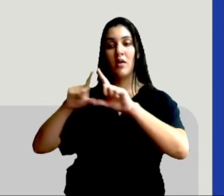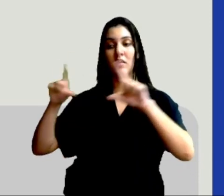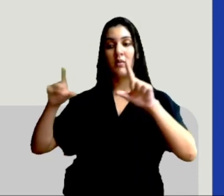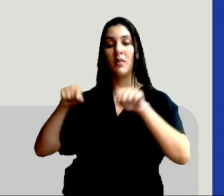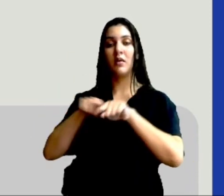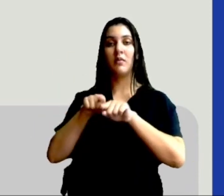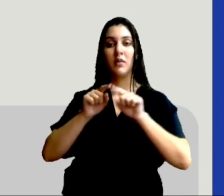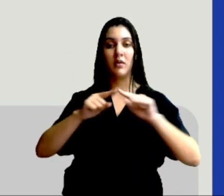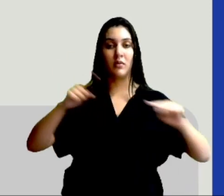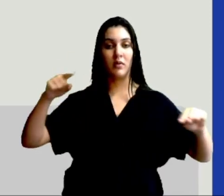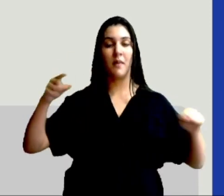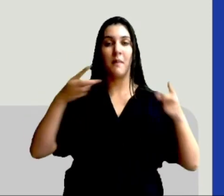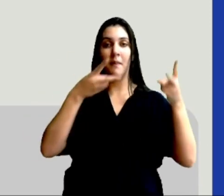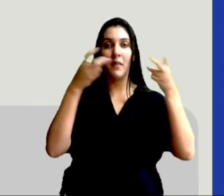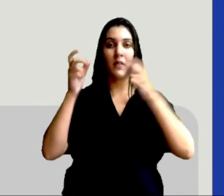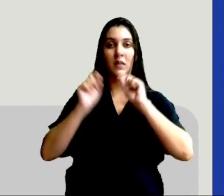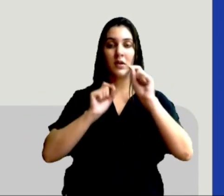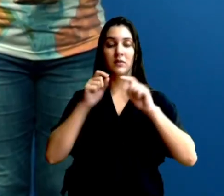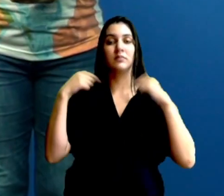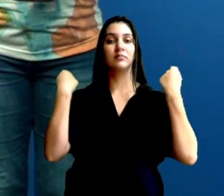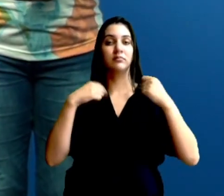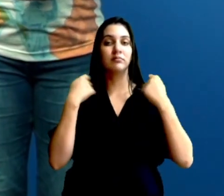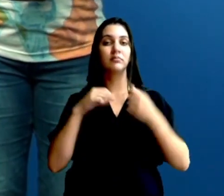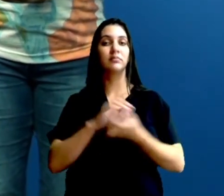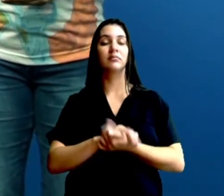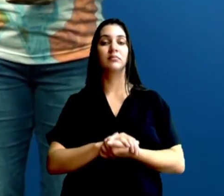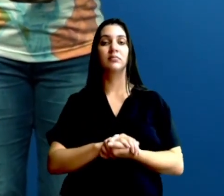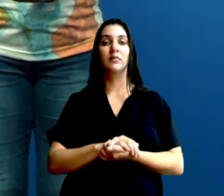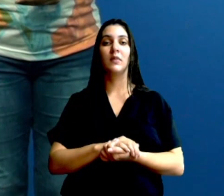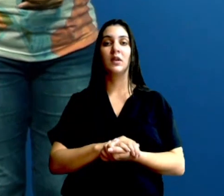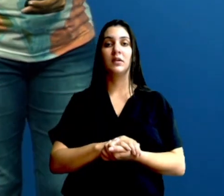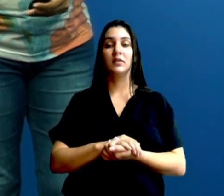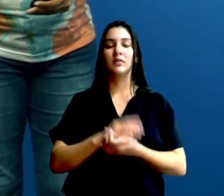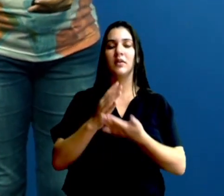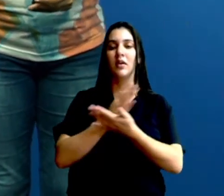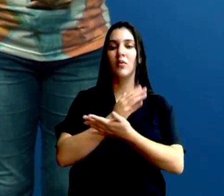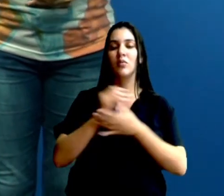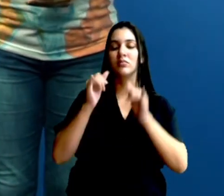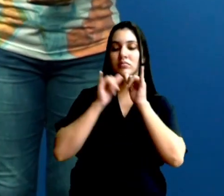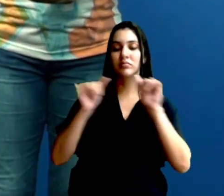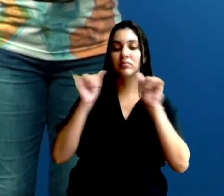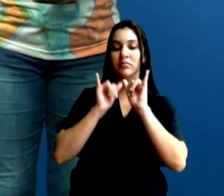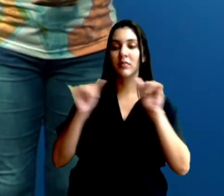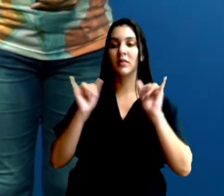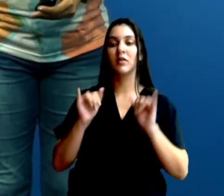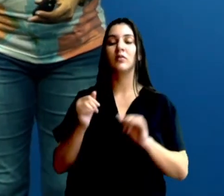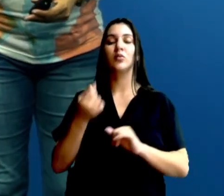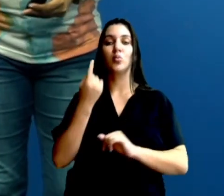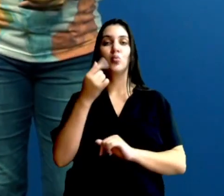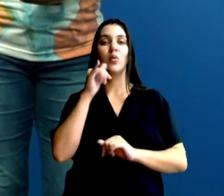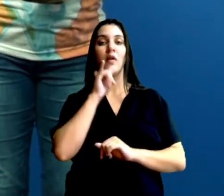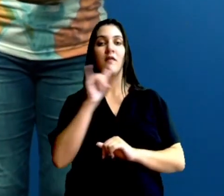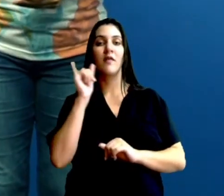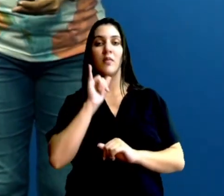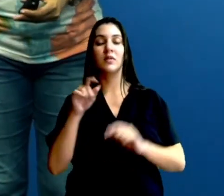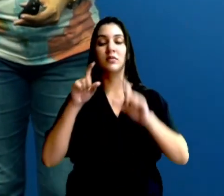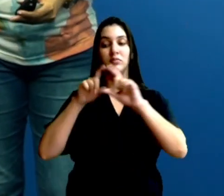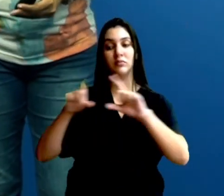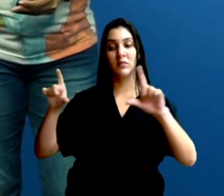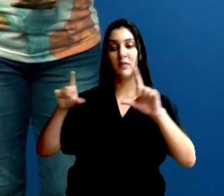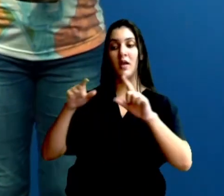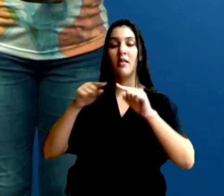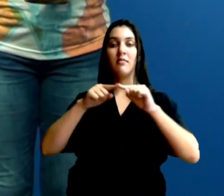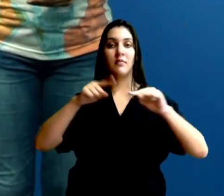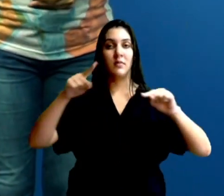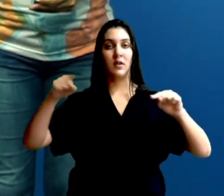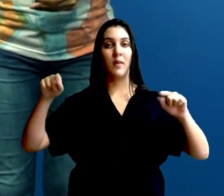quanto o gráfico. Então, a gente percebeu aí que a gente precisou, através de alguma informação, de uma informação através da tabela, através do